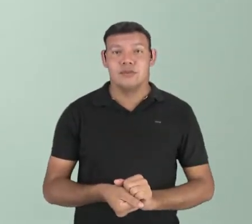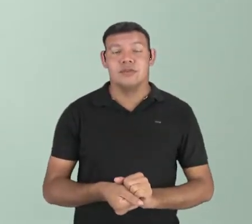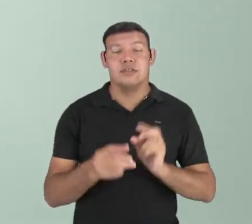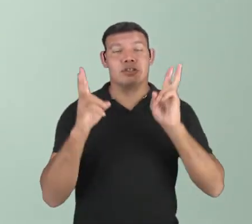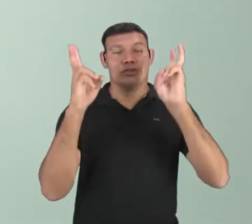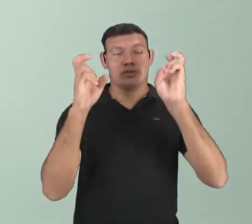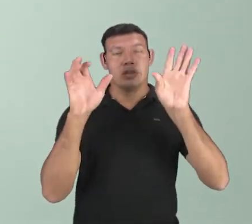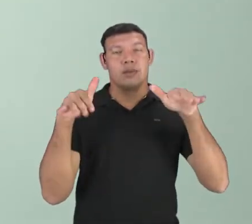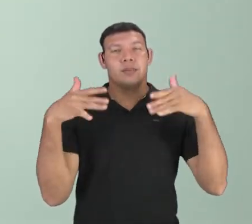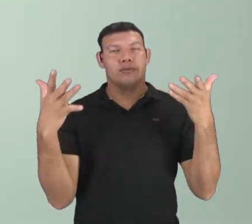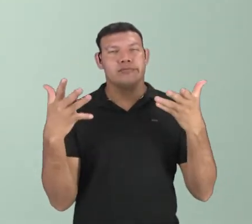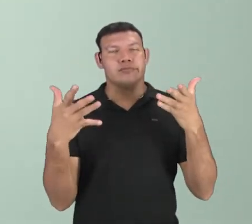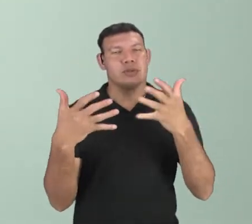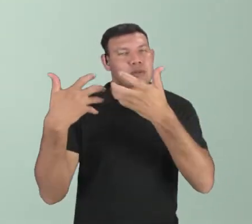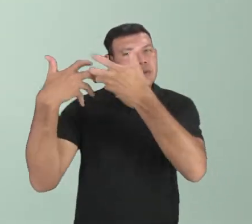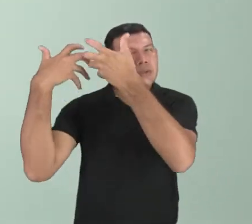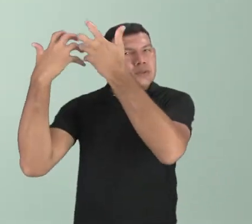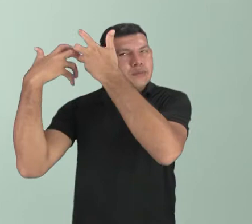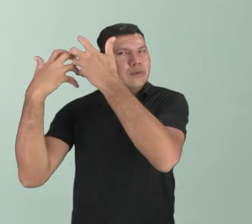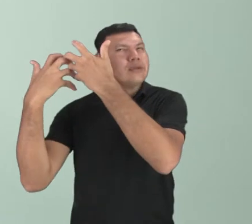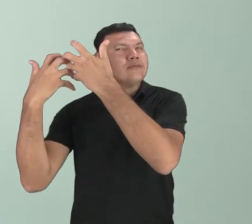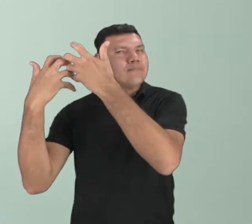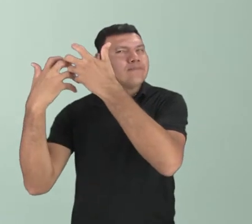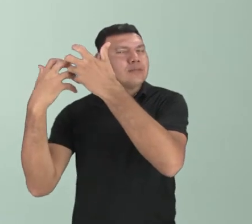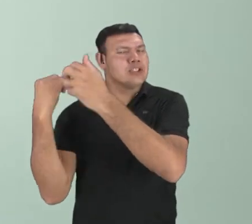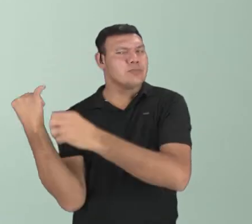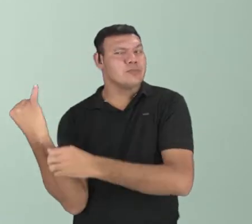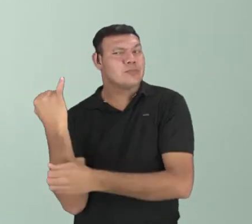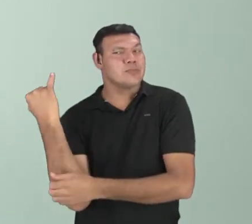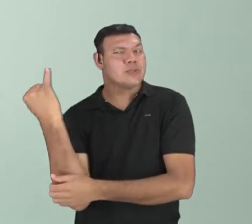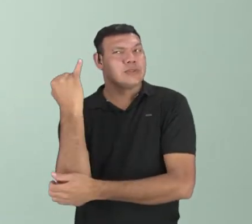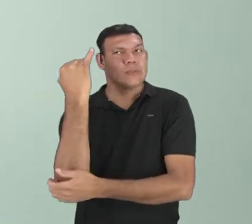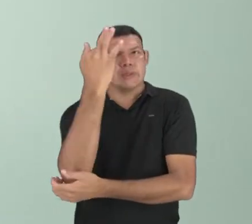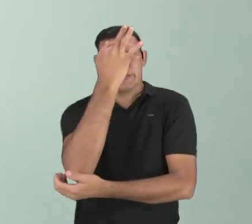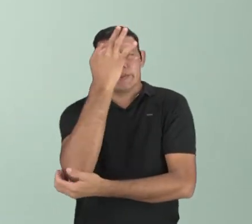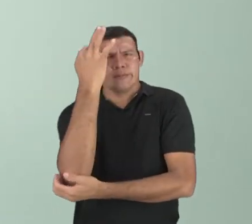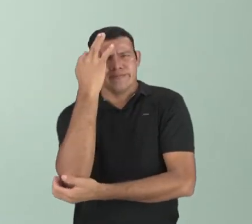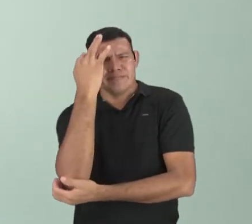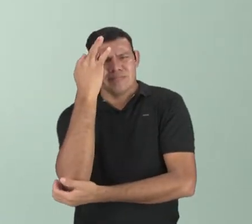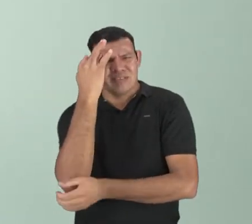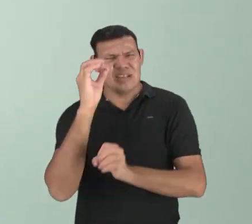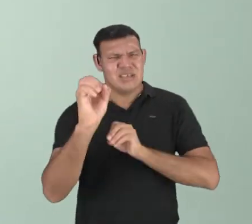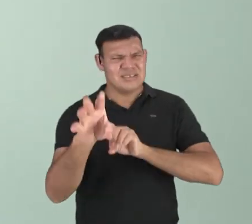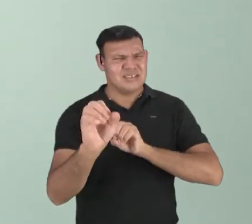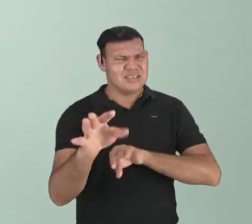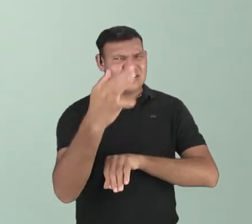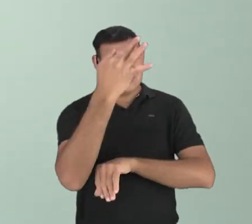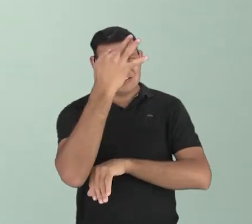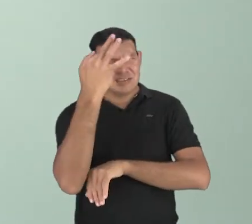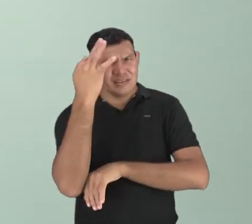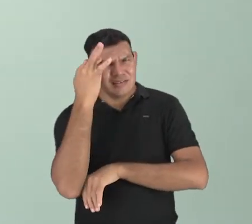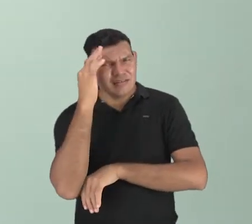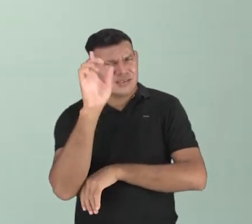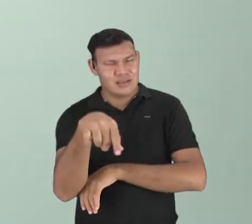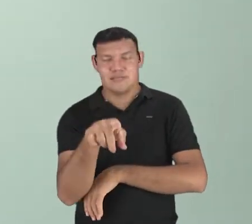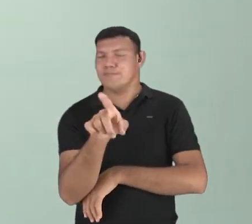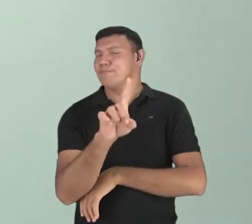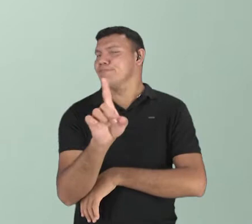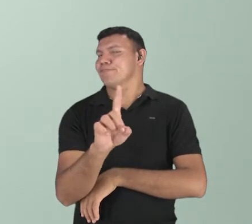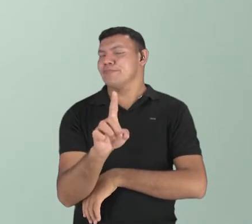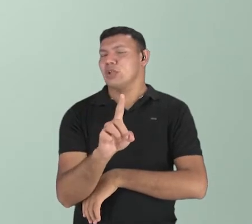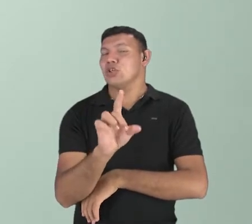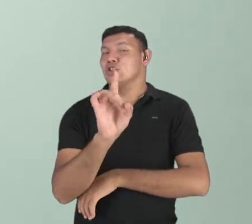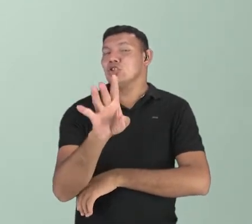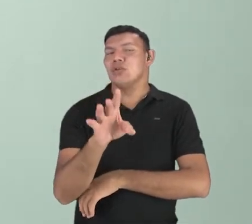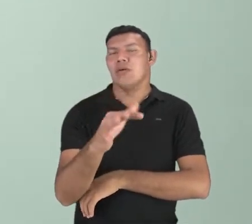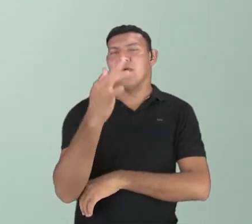trabalhando a reflexão sobre a importância do filosofar. Não se ensina a filosofia, mas a filosofar, tá